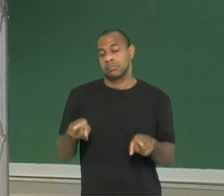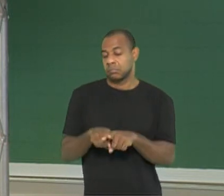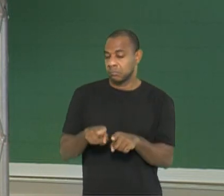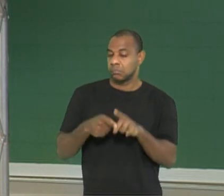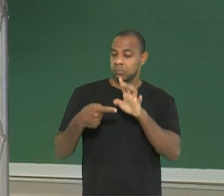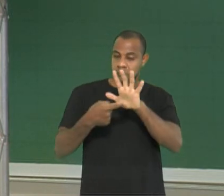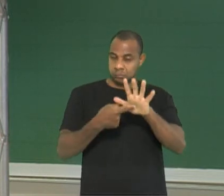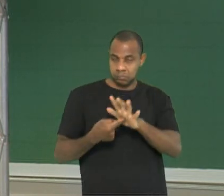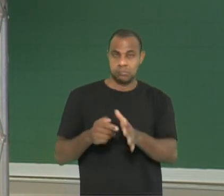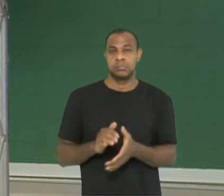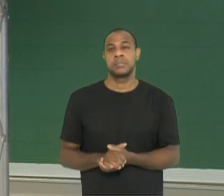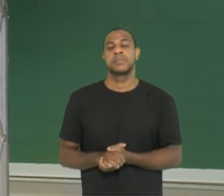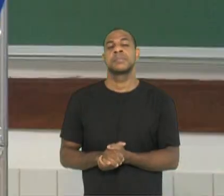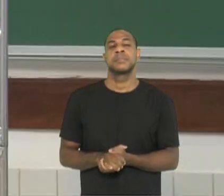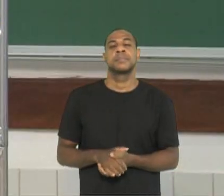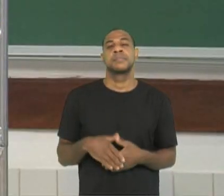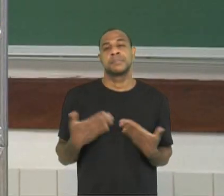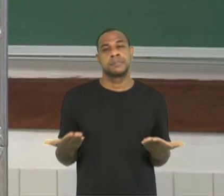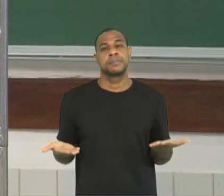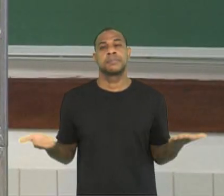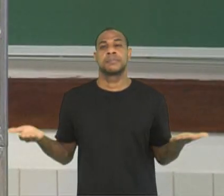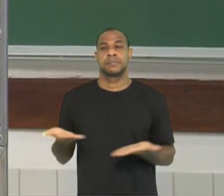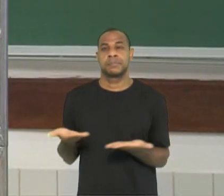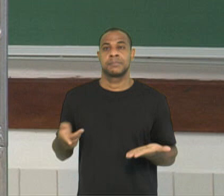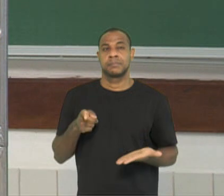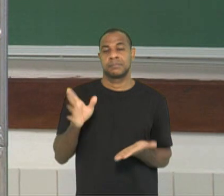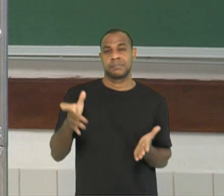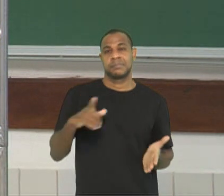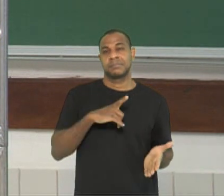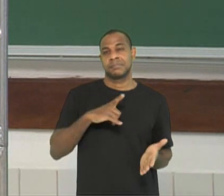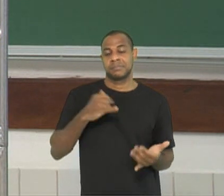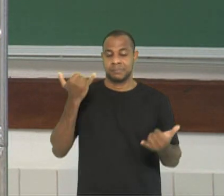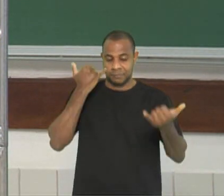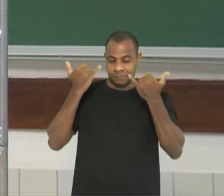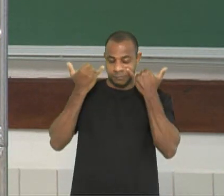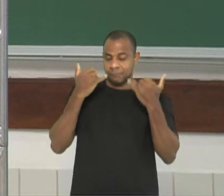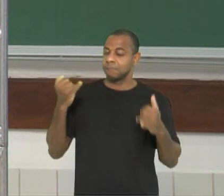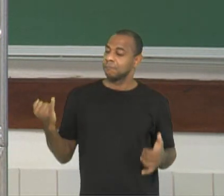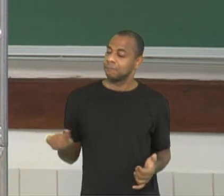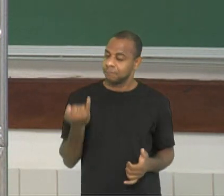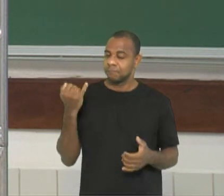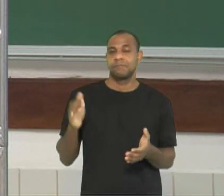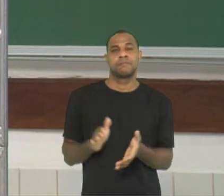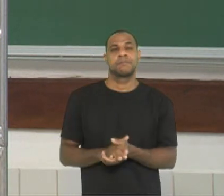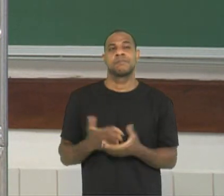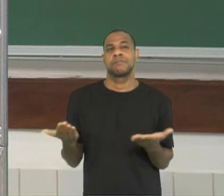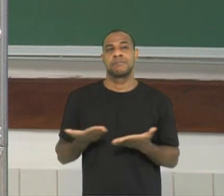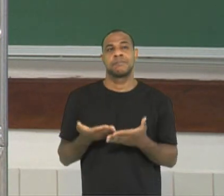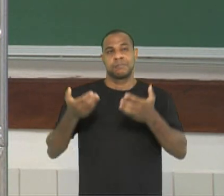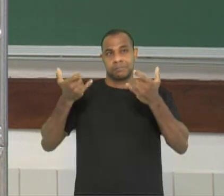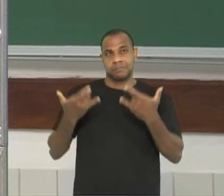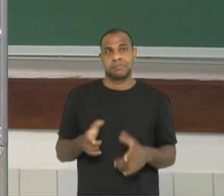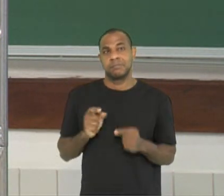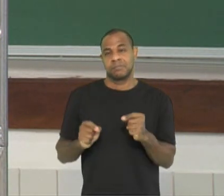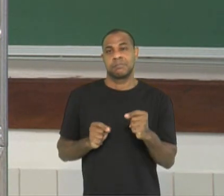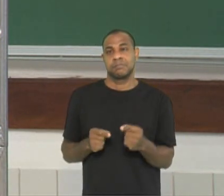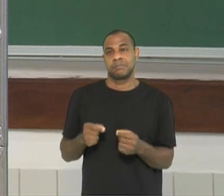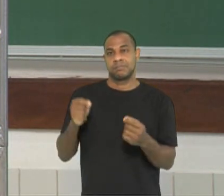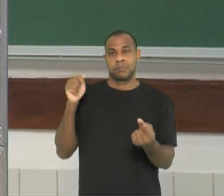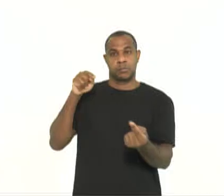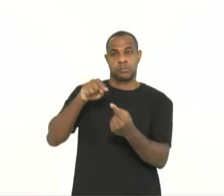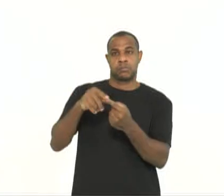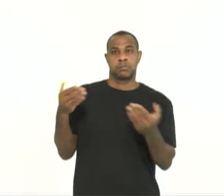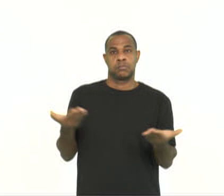você e para os seus colegas. Então, agora que você já tem essas informações importantes, vamos conhecer um pouco mais sobre a nossa aula de